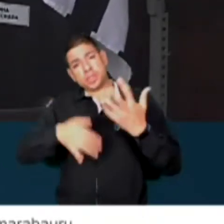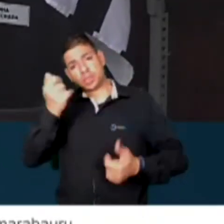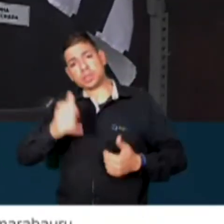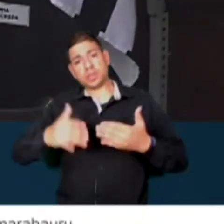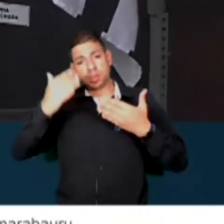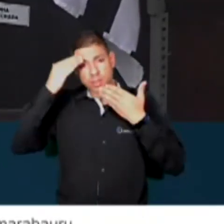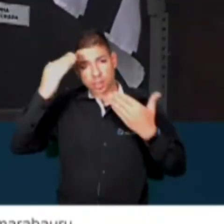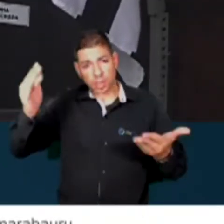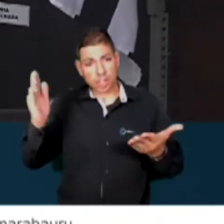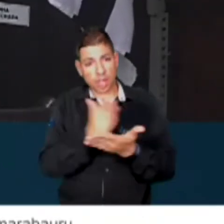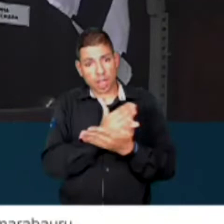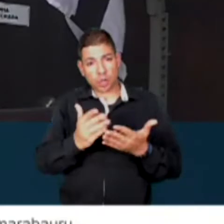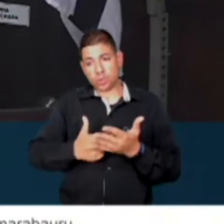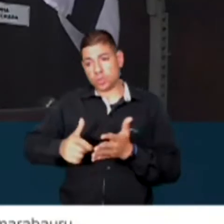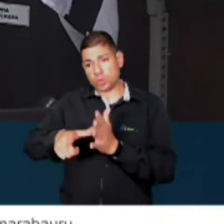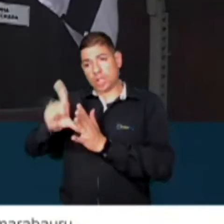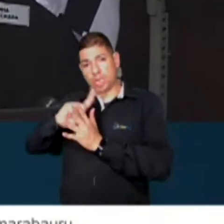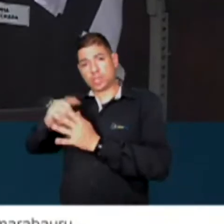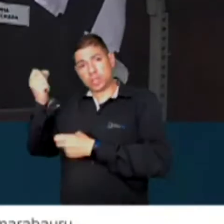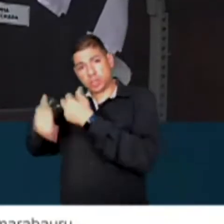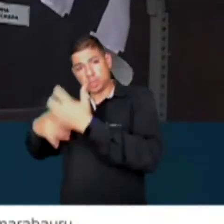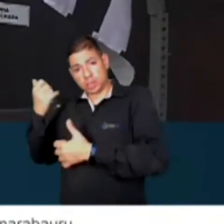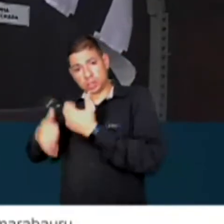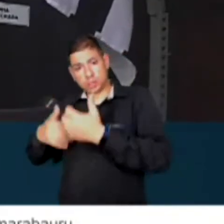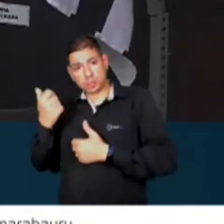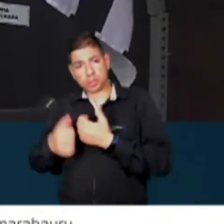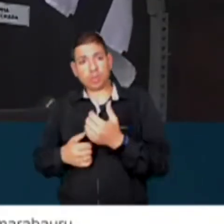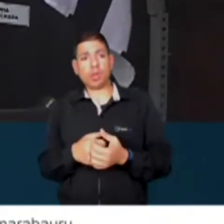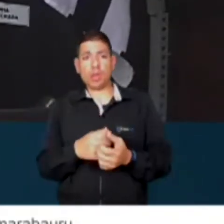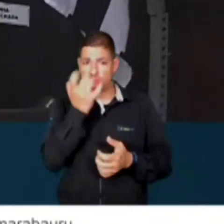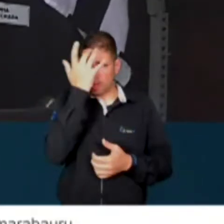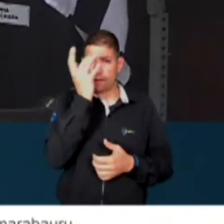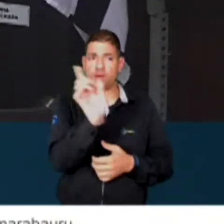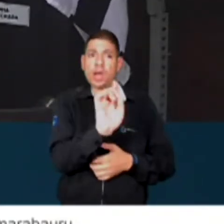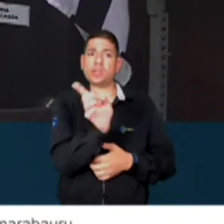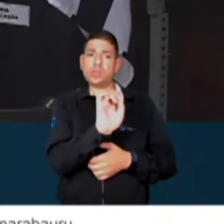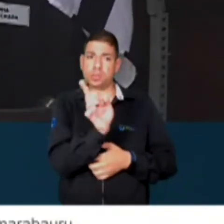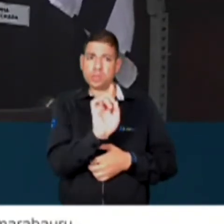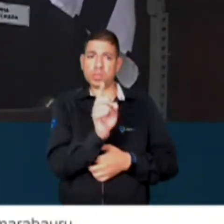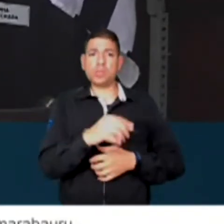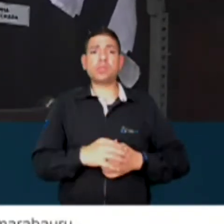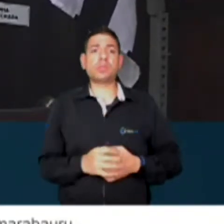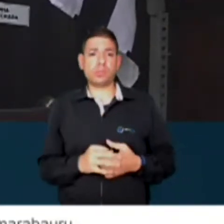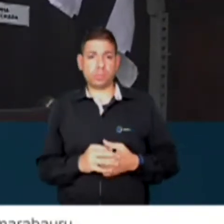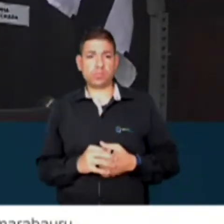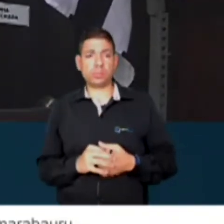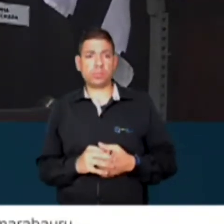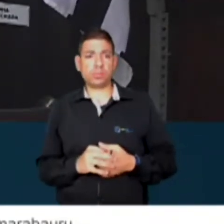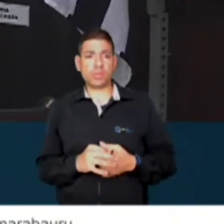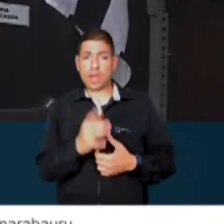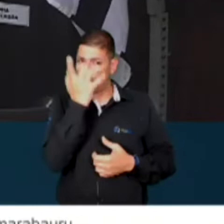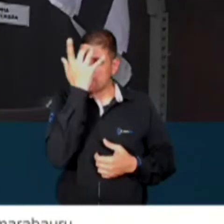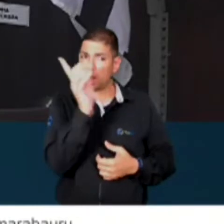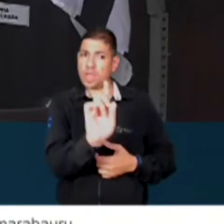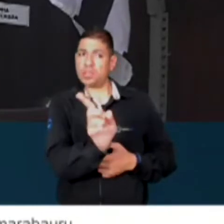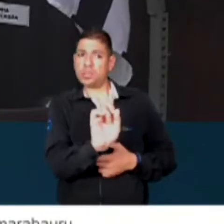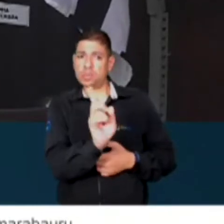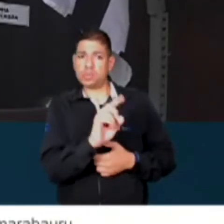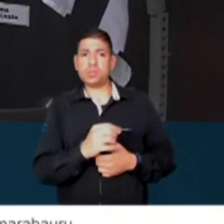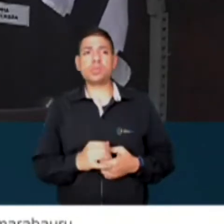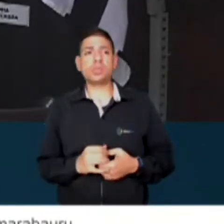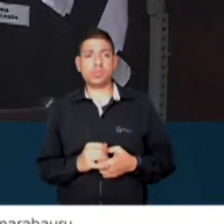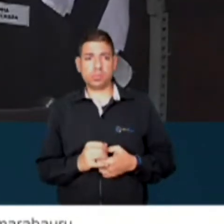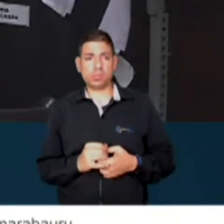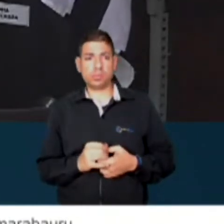antecederam, não é fácil não, senhoras e senhores. Não é fácil não. Por quê?